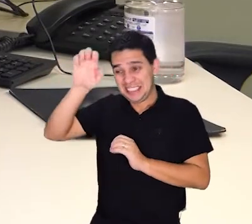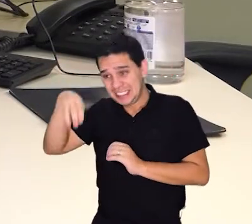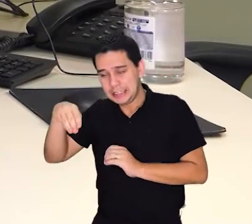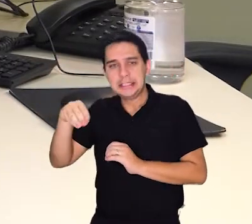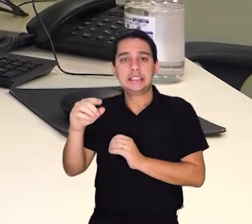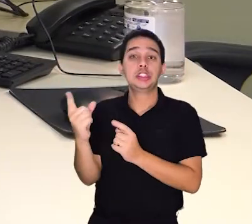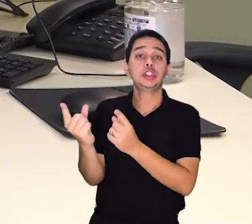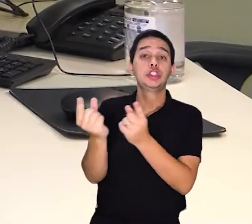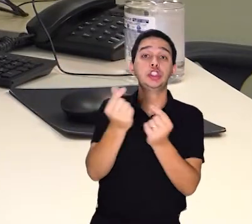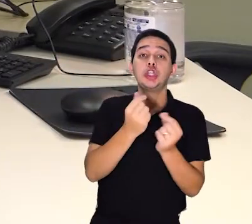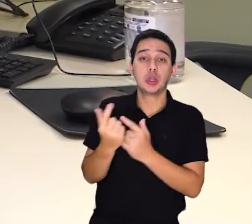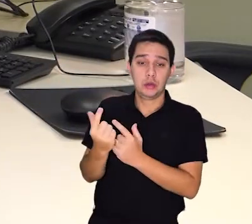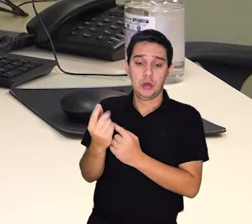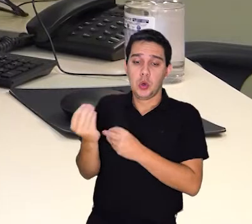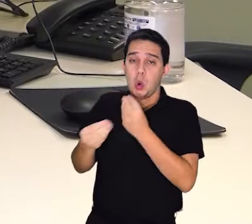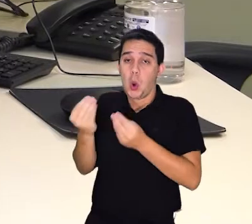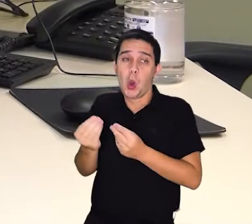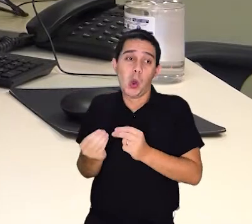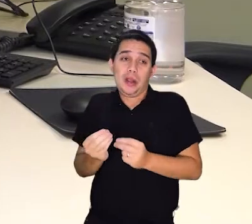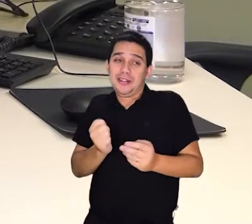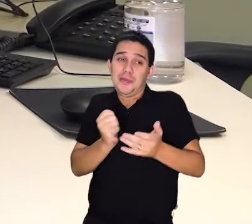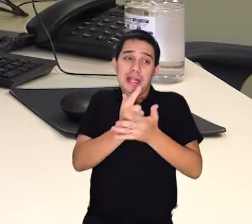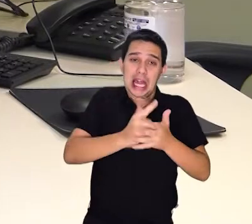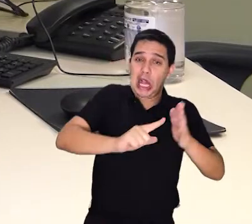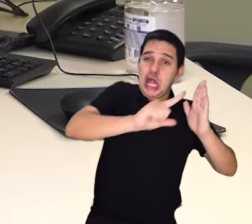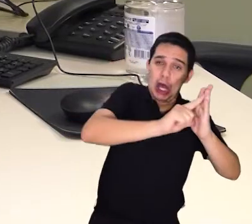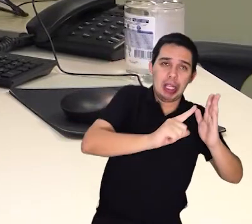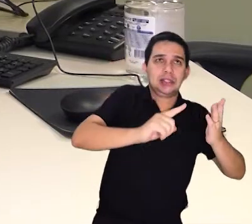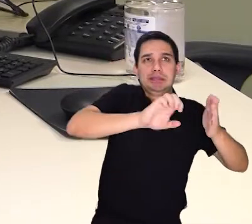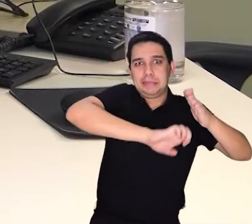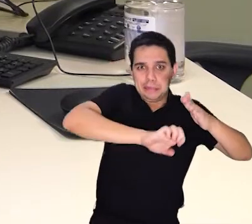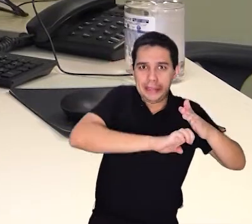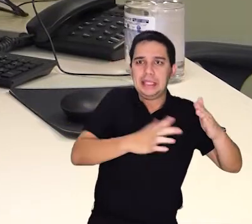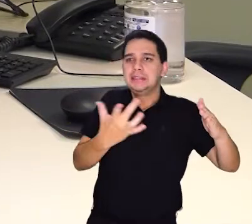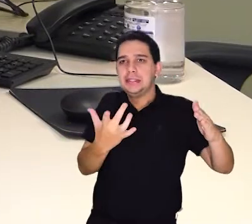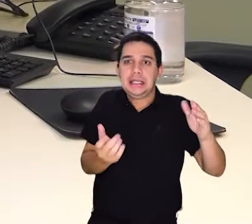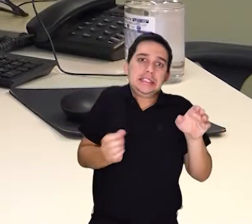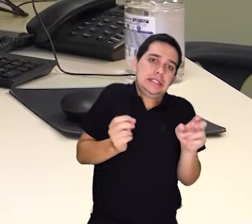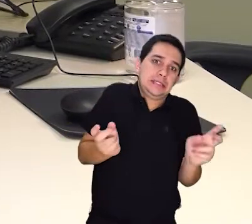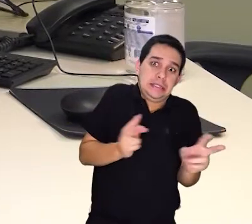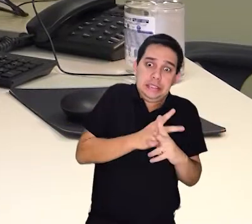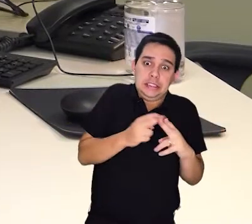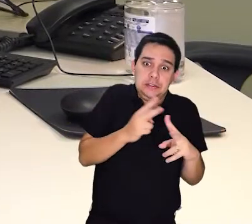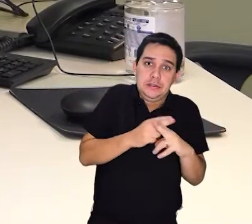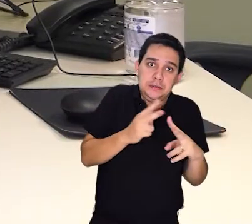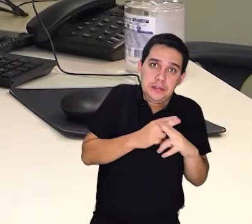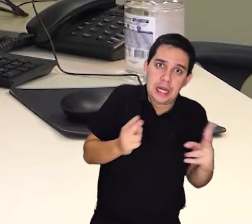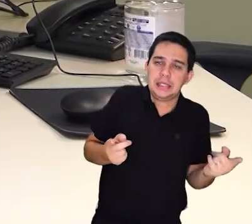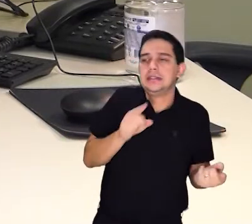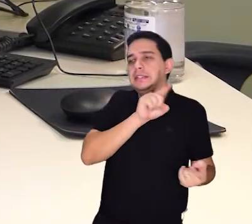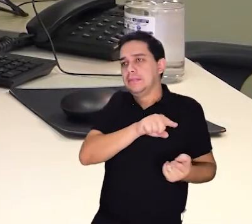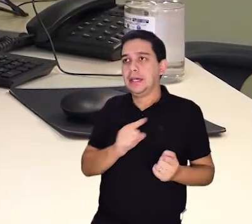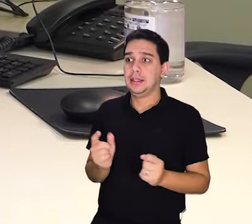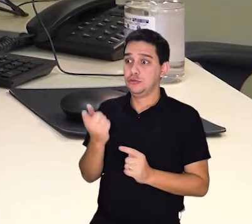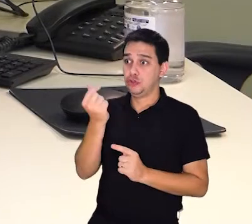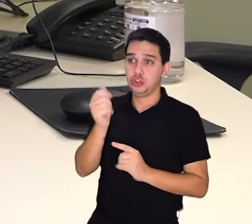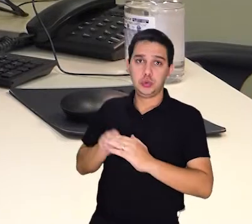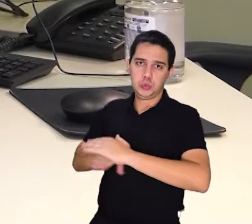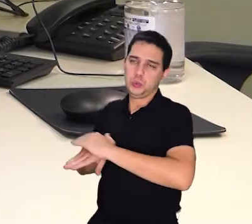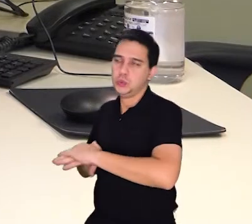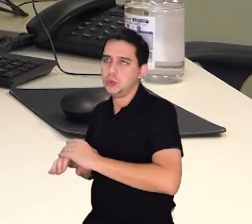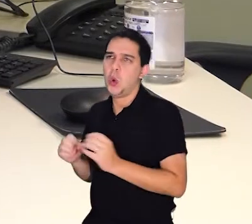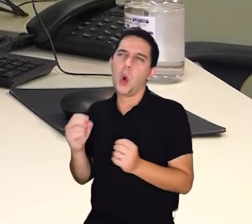de pessoas jurídicas relacionadas aos denunciados e também através do envio de valores